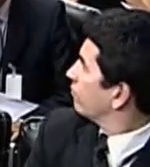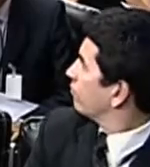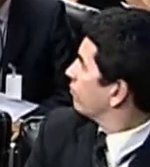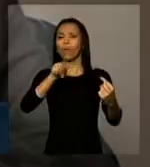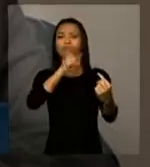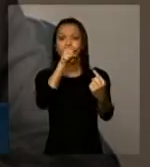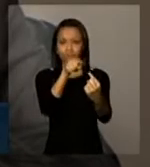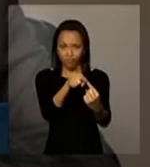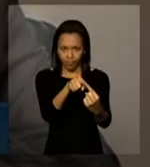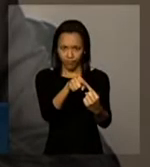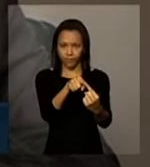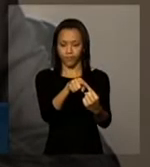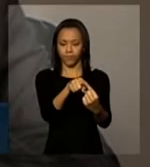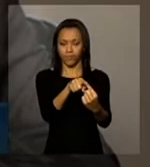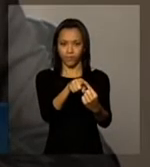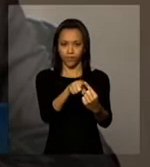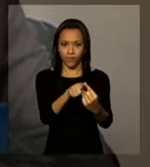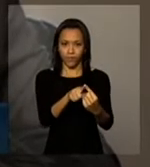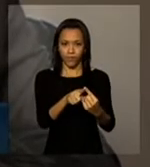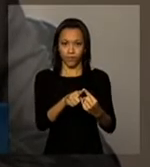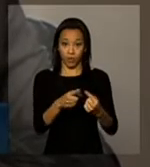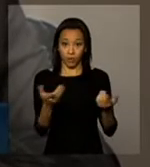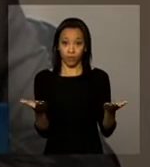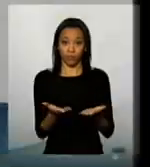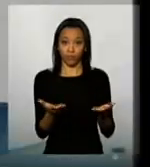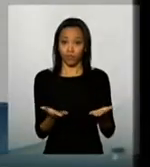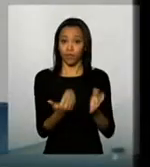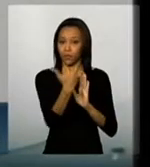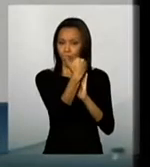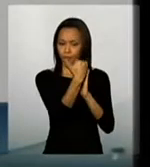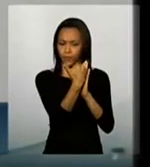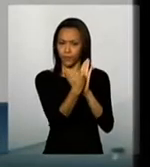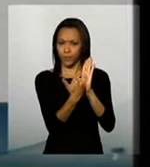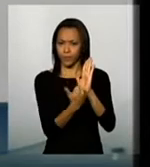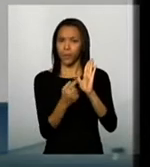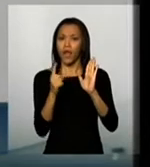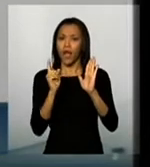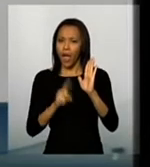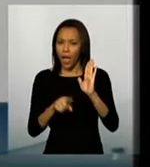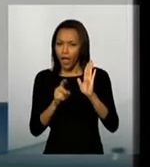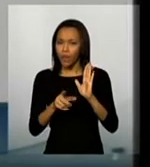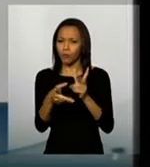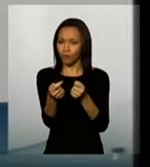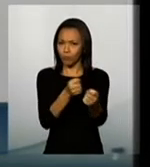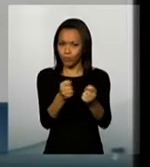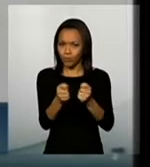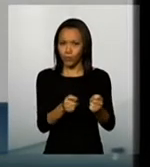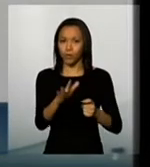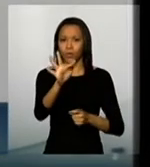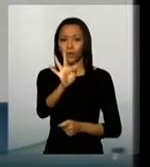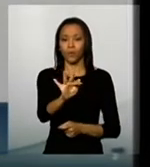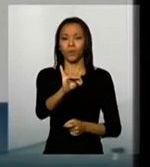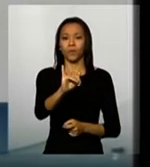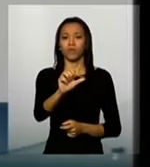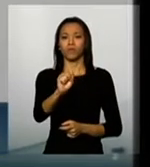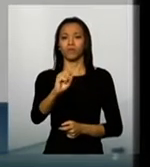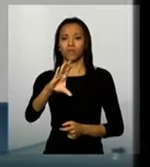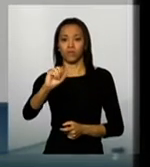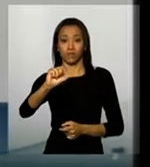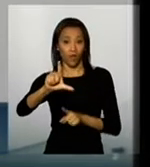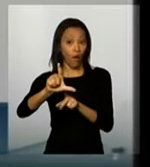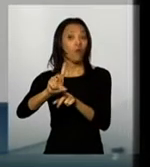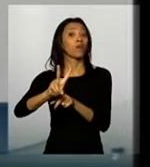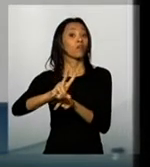objetivo desta programação é a consolidação fiscal, que vai